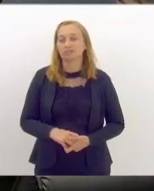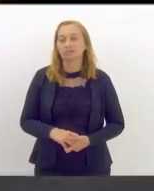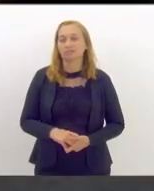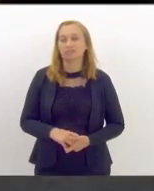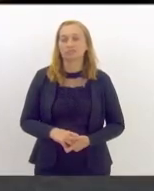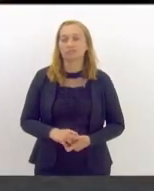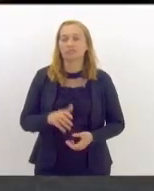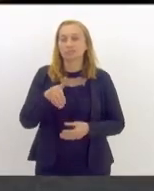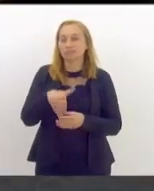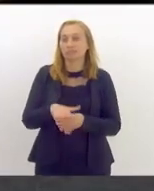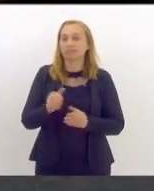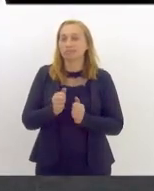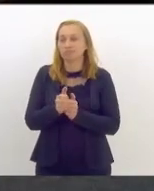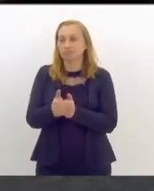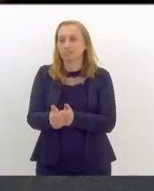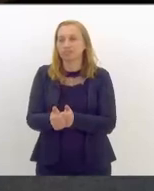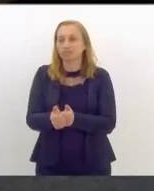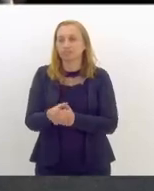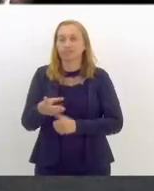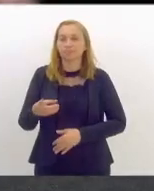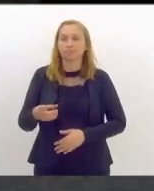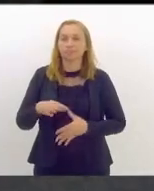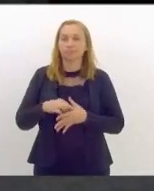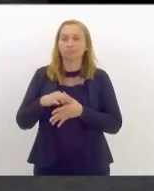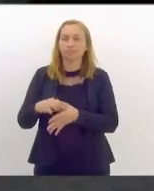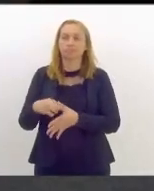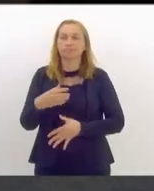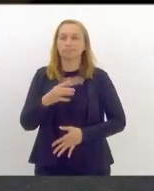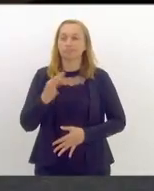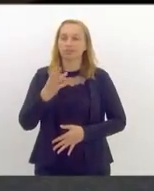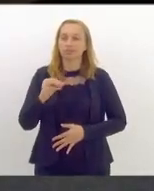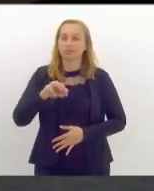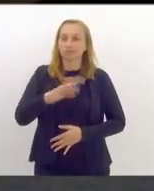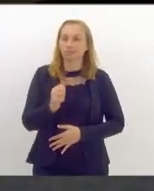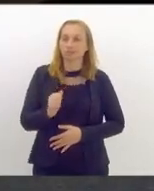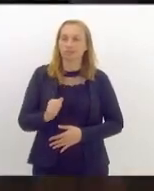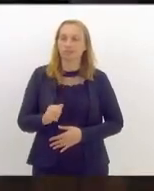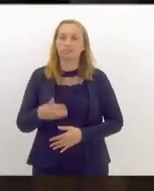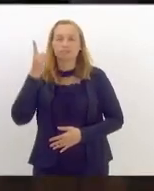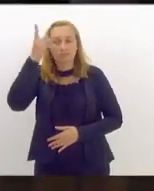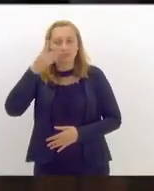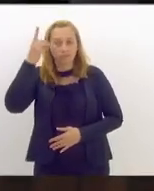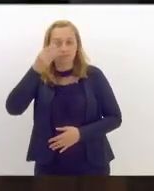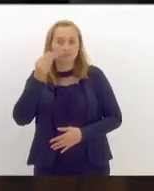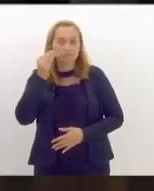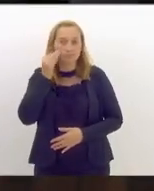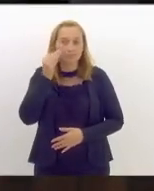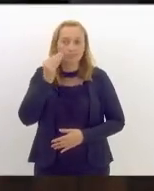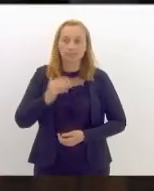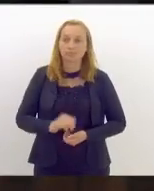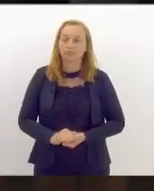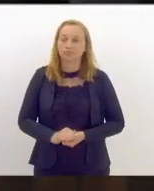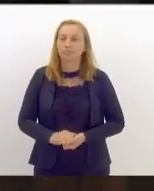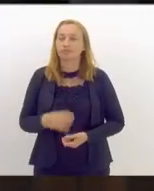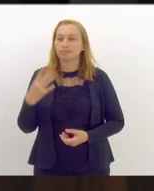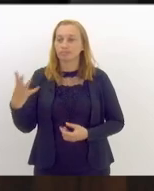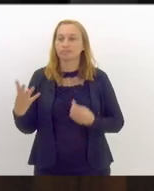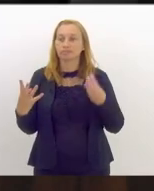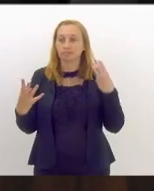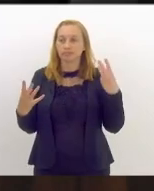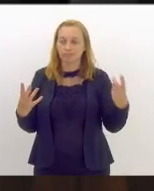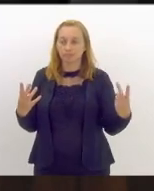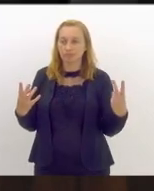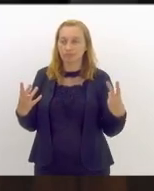acompanhou o voto do nosso Líder Chico Machado Deputado Mônica Francisco 4 a